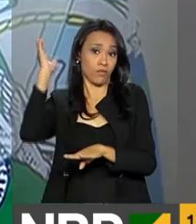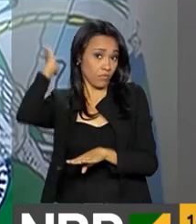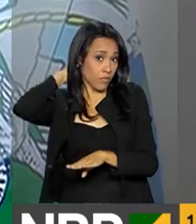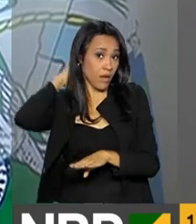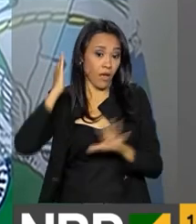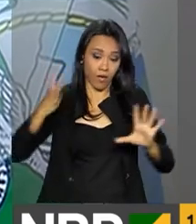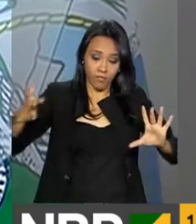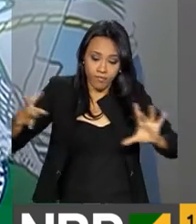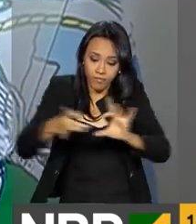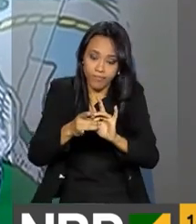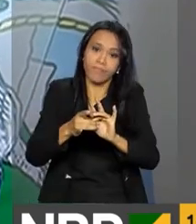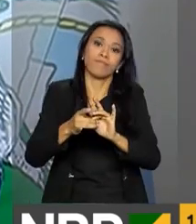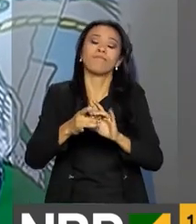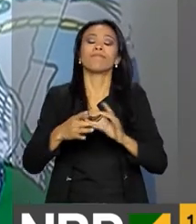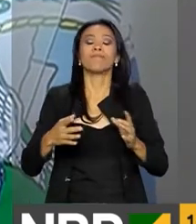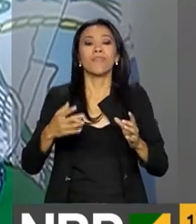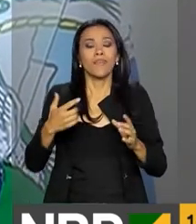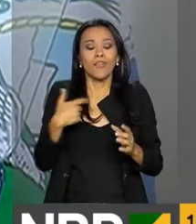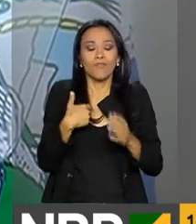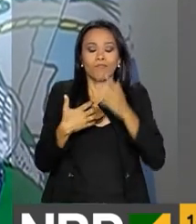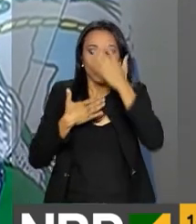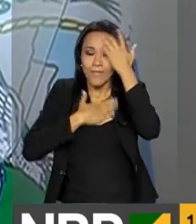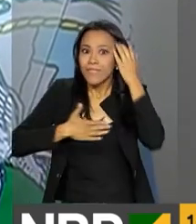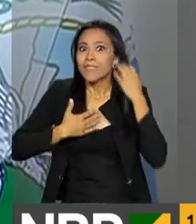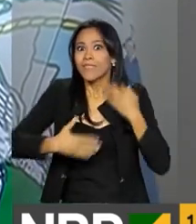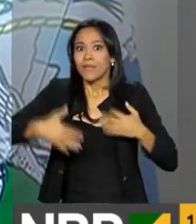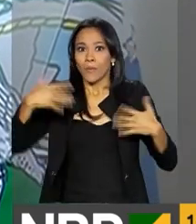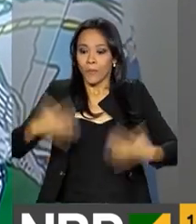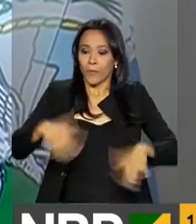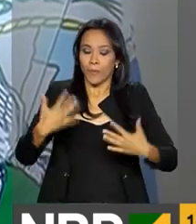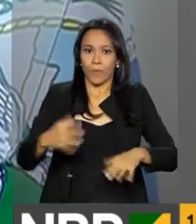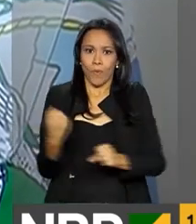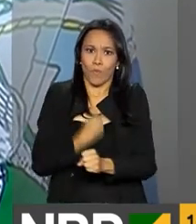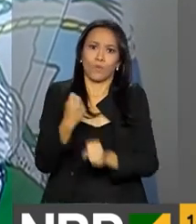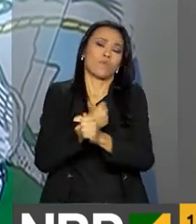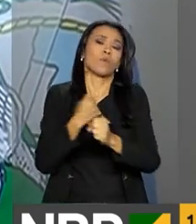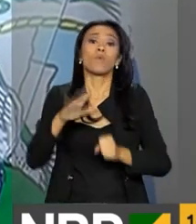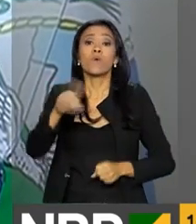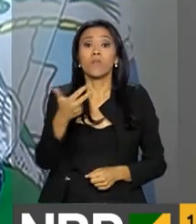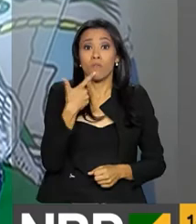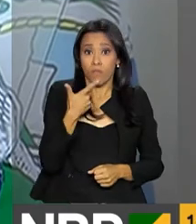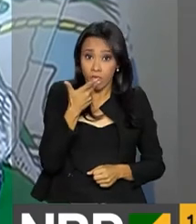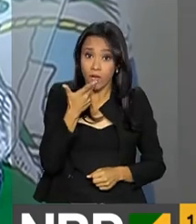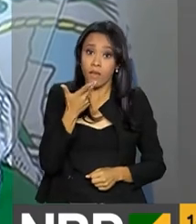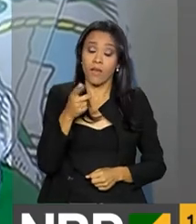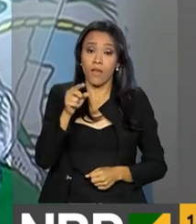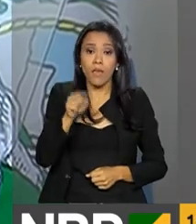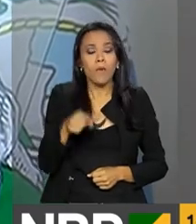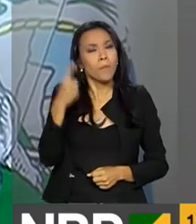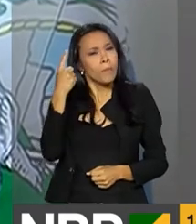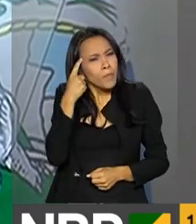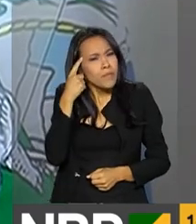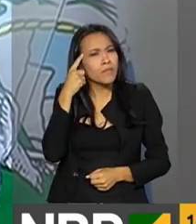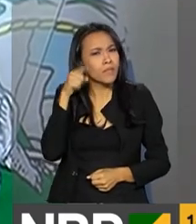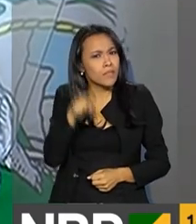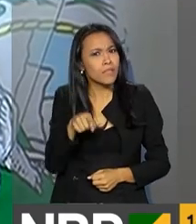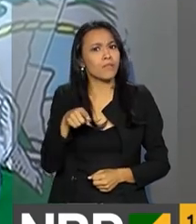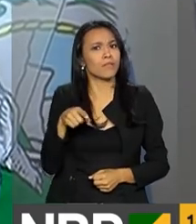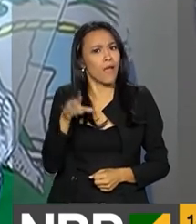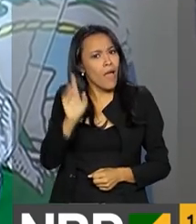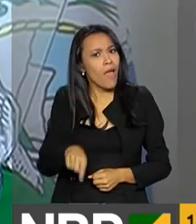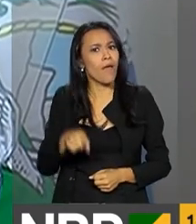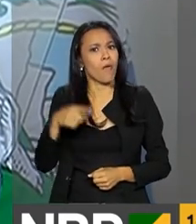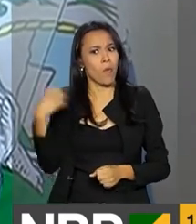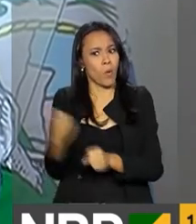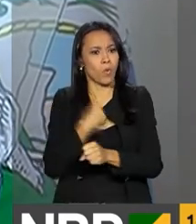eu tive aquela sensação de uma grande obra, né? Tanto que ao falar eu disse: olha, penso que esta seja uma das grandes obras do governo.